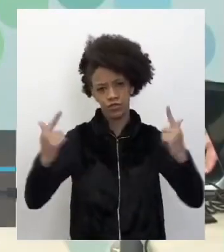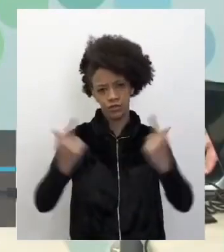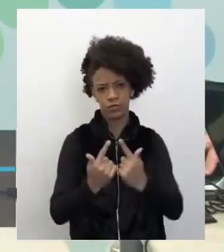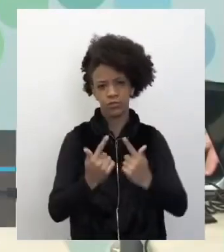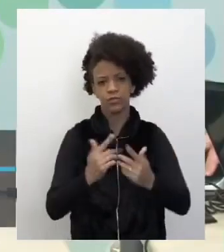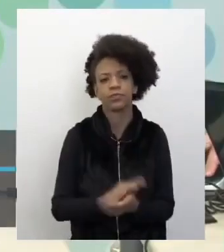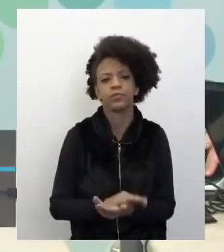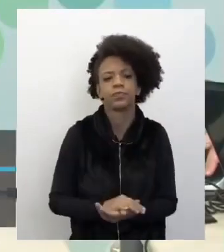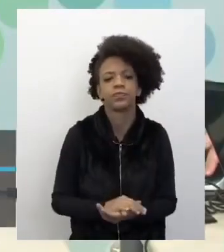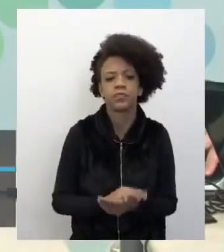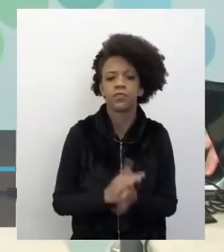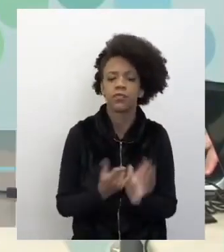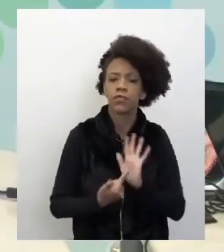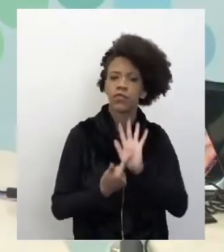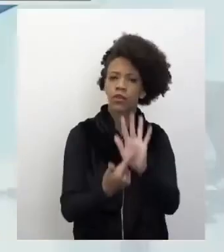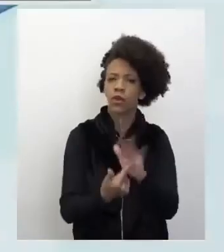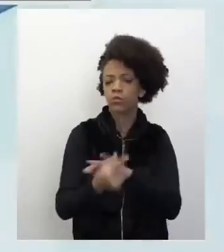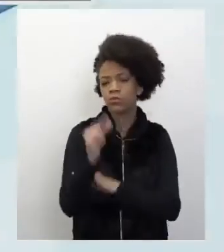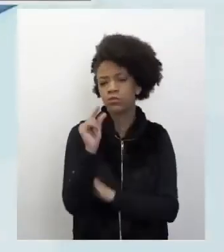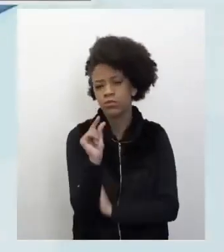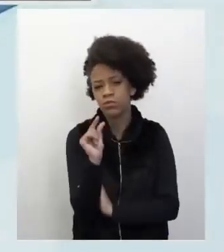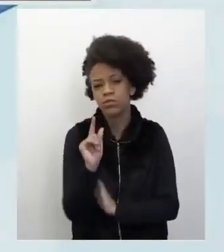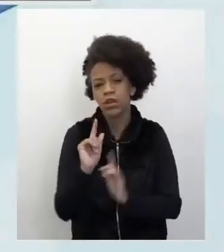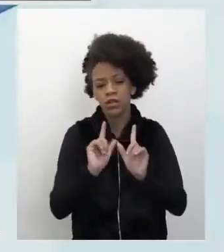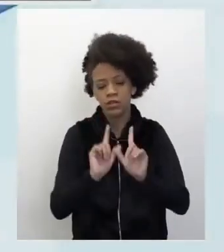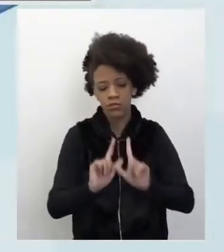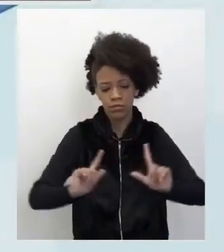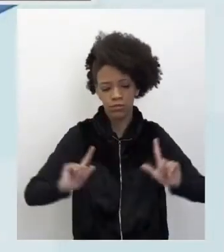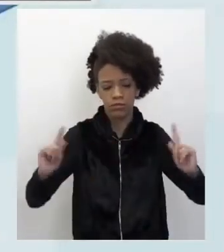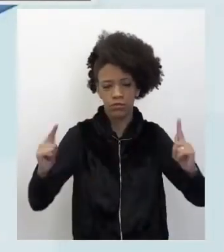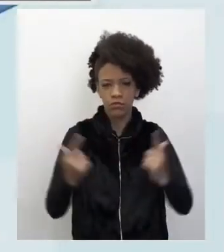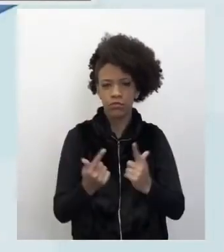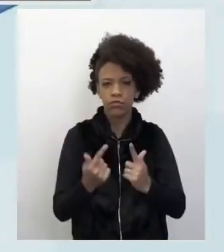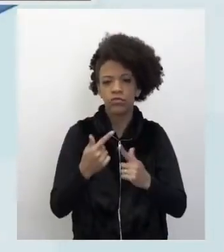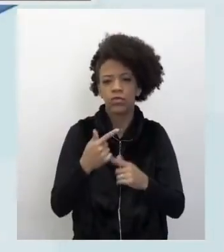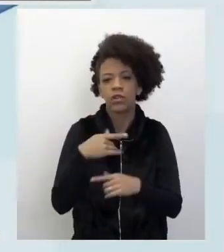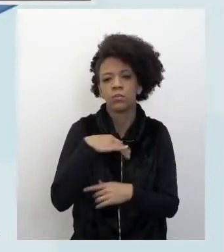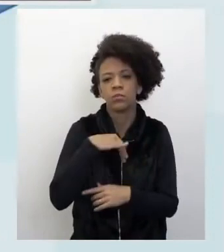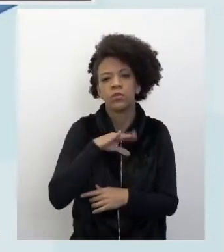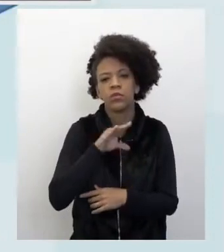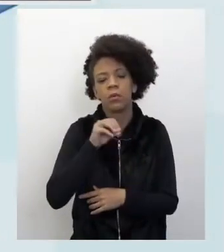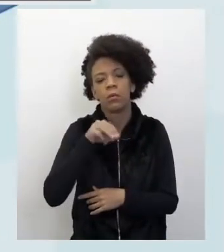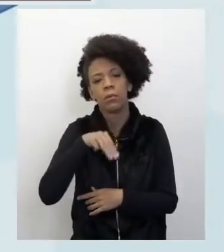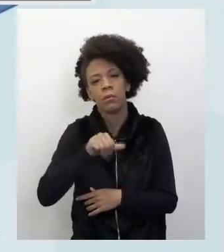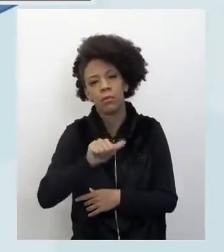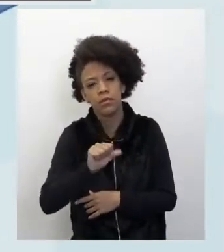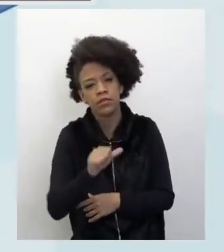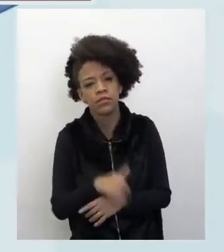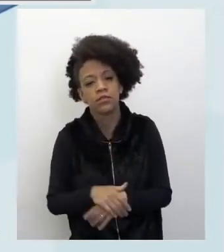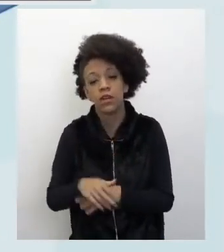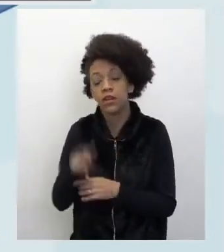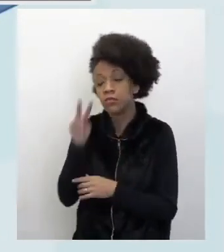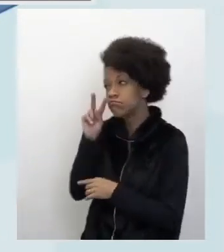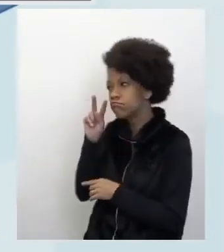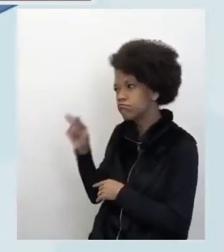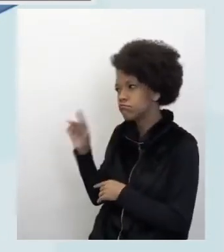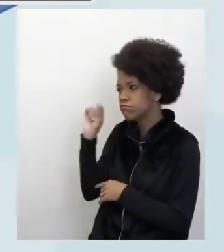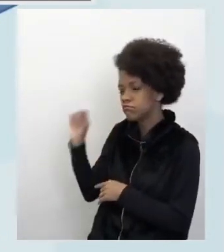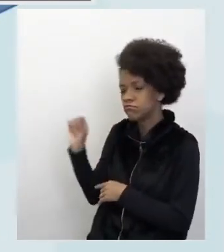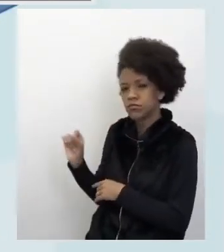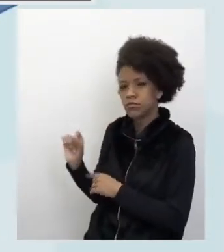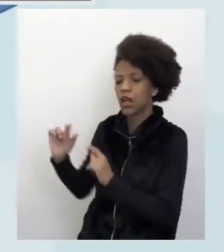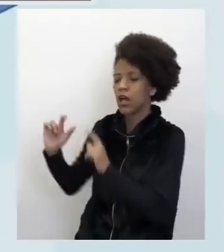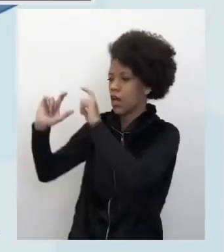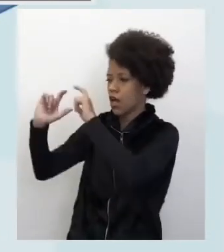aqui para vocês um pouquinho de um mapa que fala sobre os biomas continentais, Então, se a gente observar, nós temos aí a